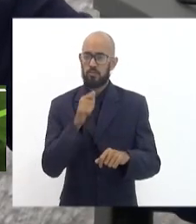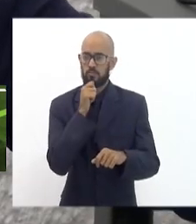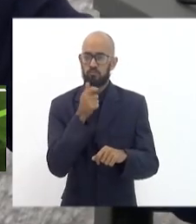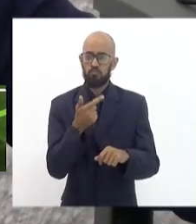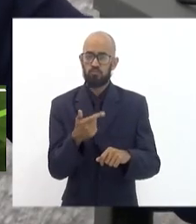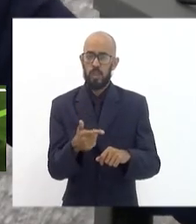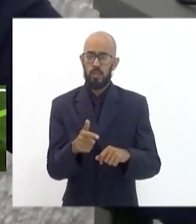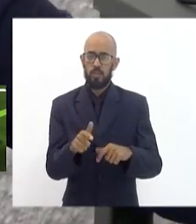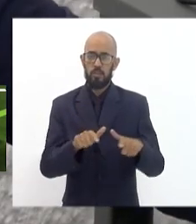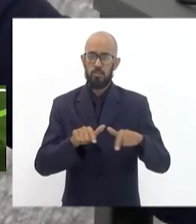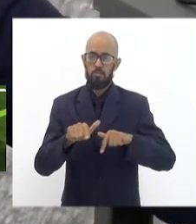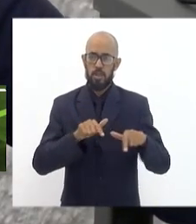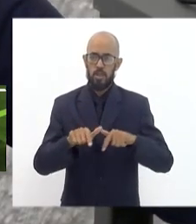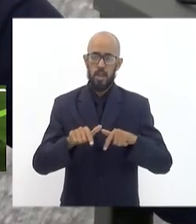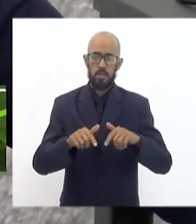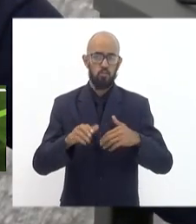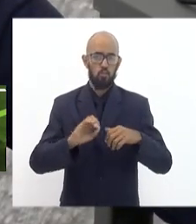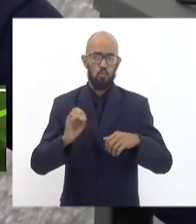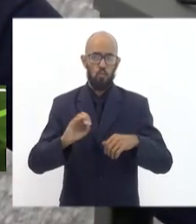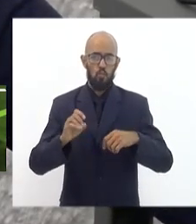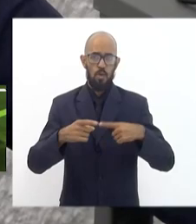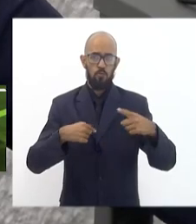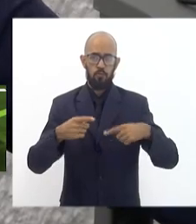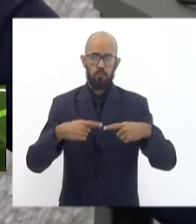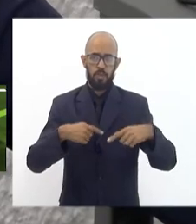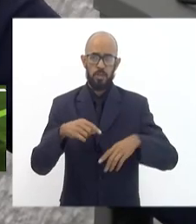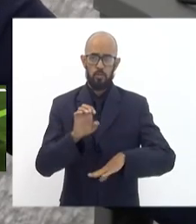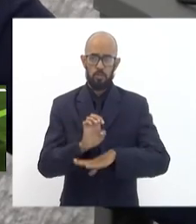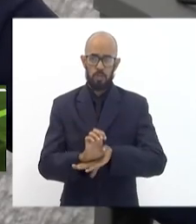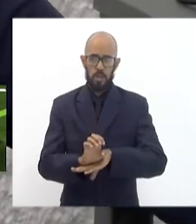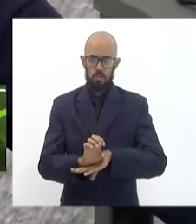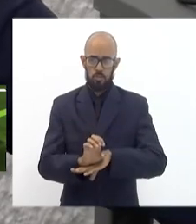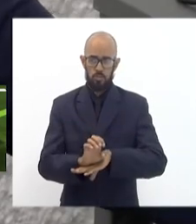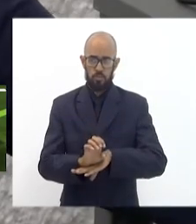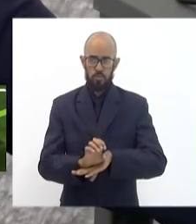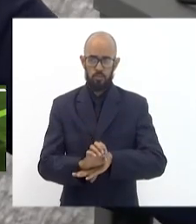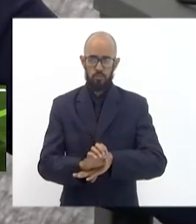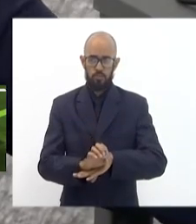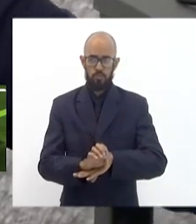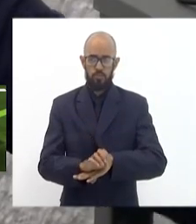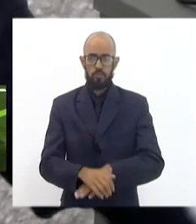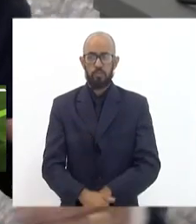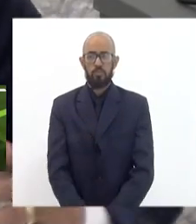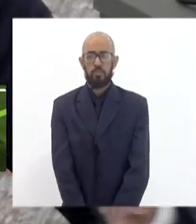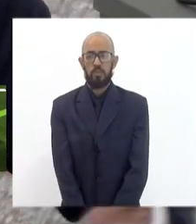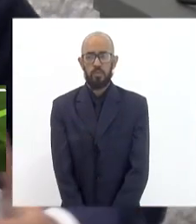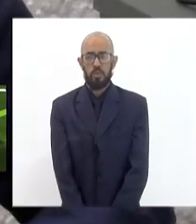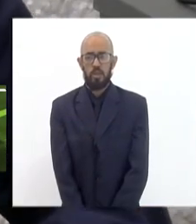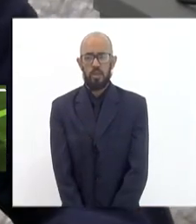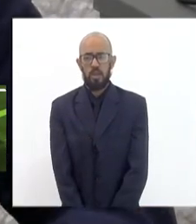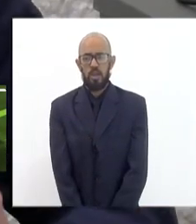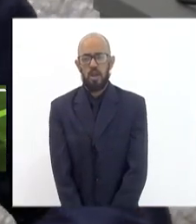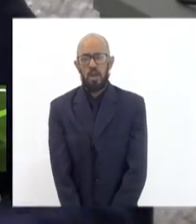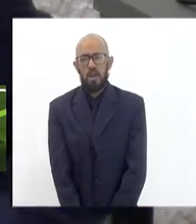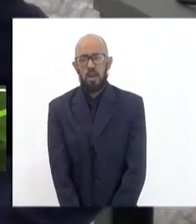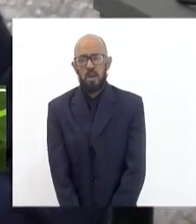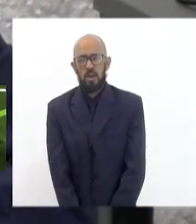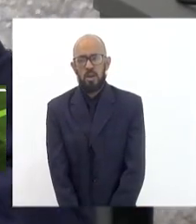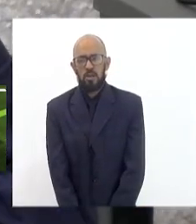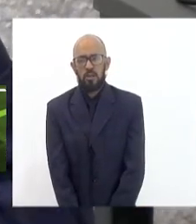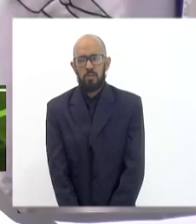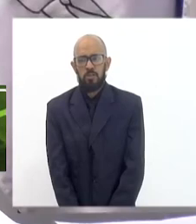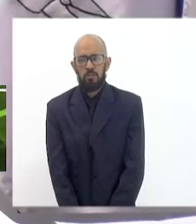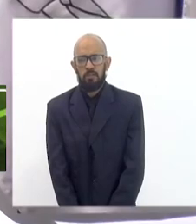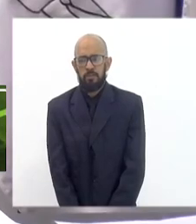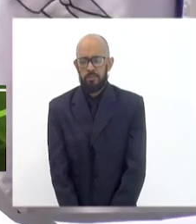trabalhamos ele em uma via Estadual a seinfra não tá fazendo esse tipo de trabalho se tem por uma questão de lógica só